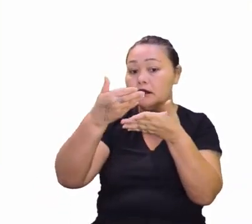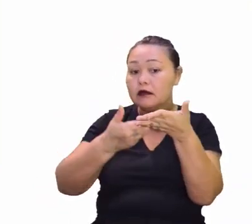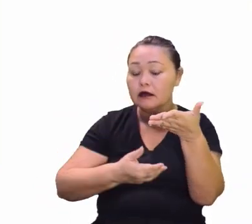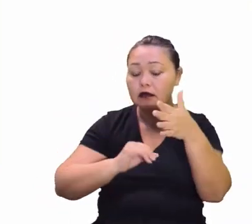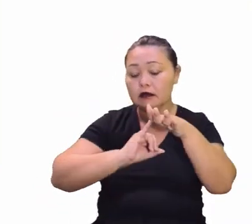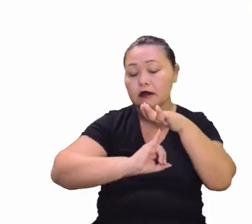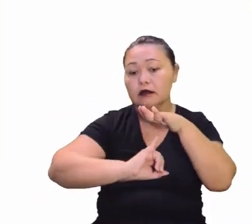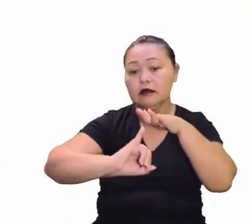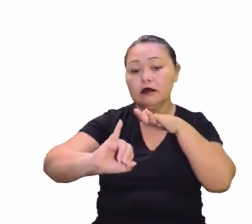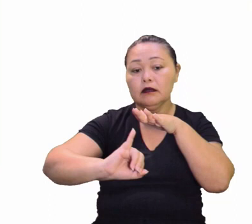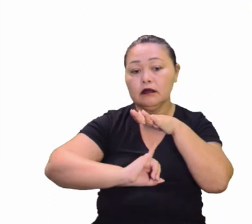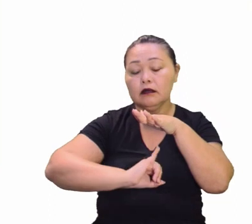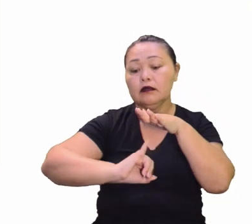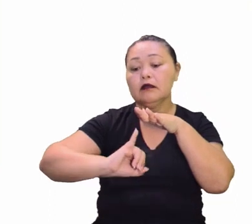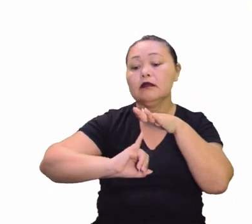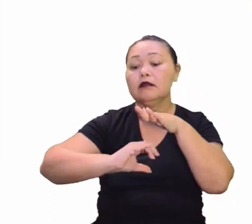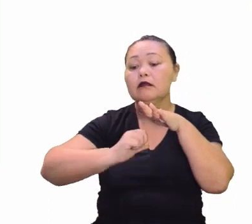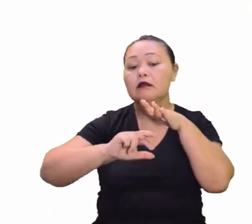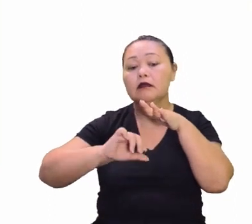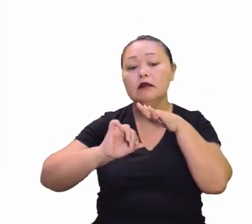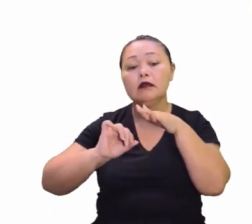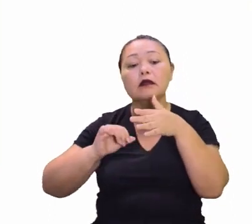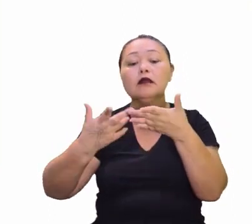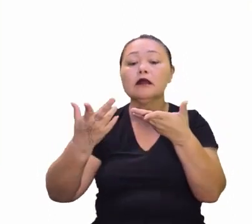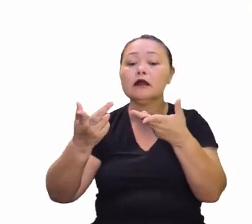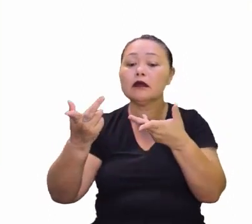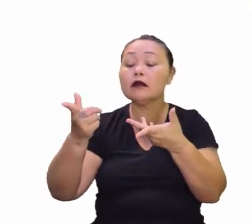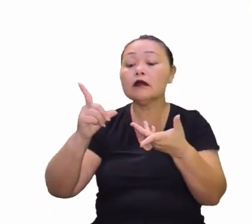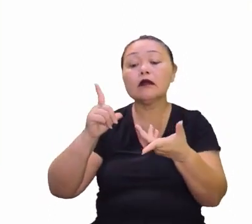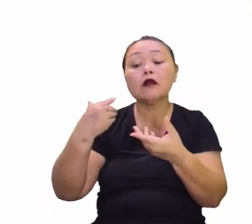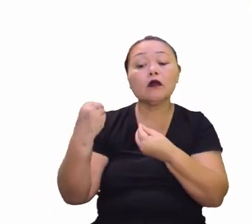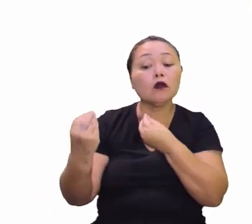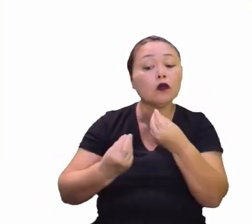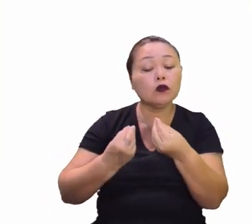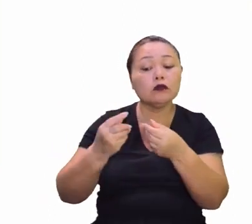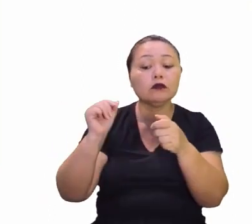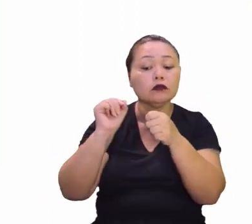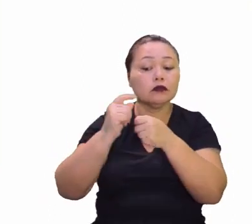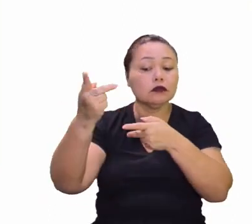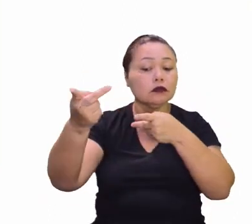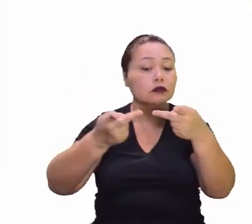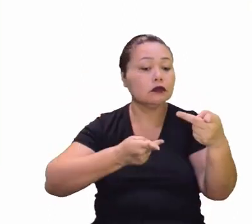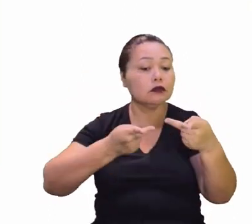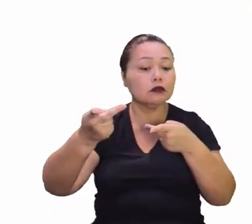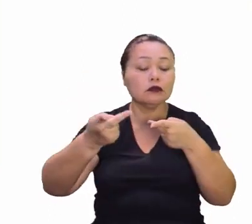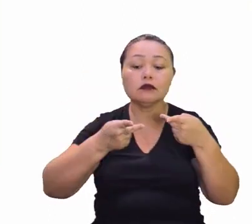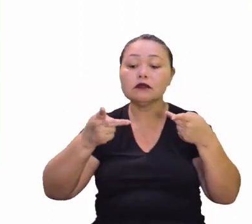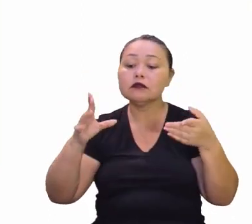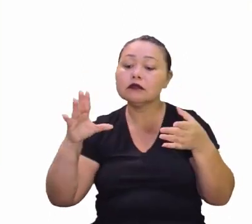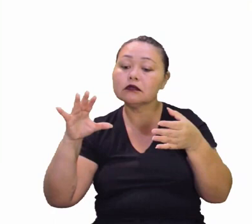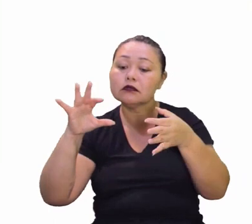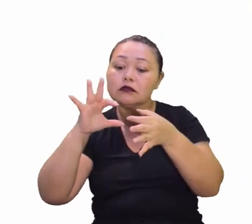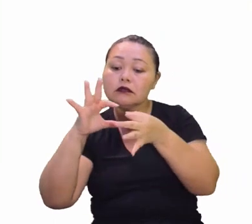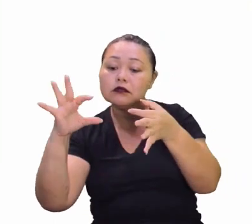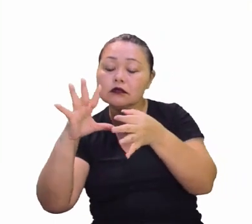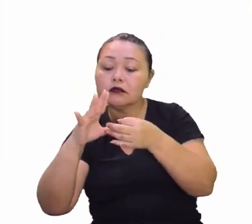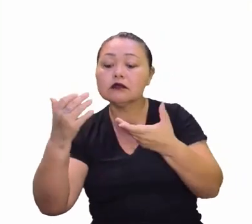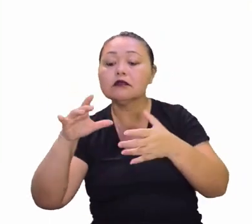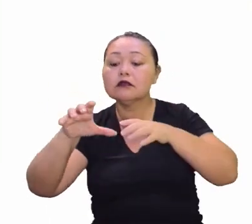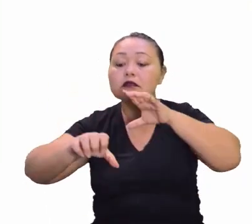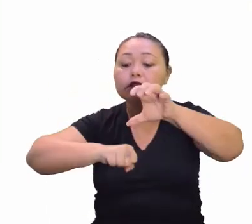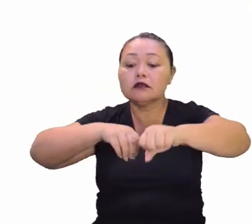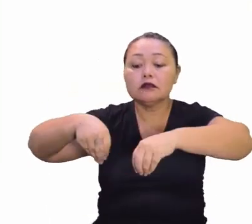INCRA, através de projetos integrados de colonização. Esses projetos concediam aos colonos lotes